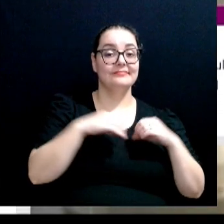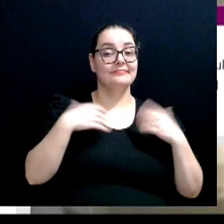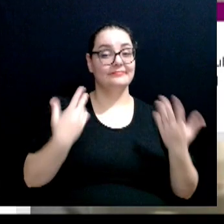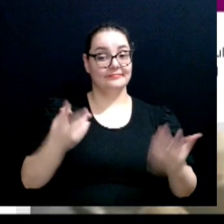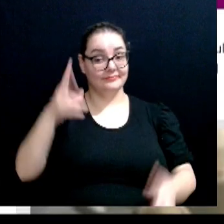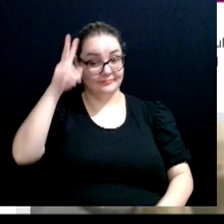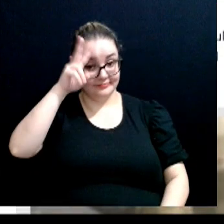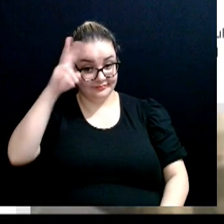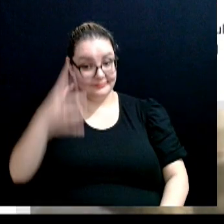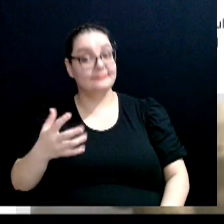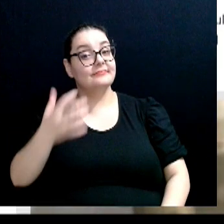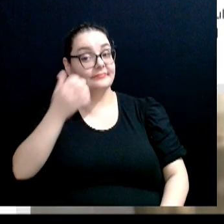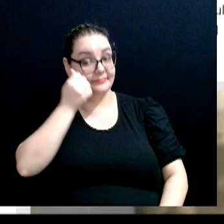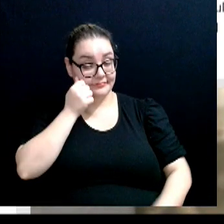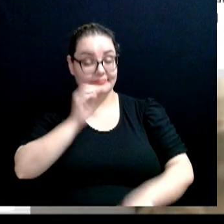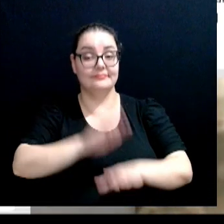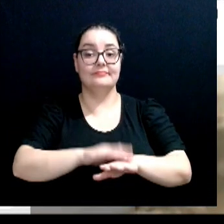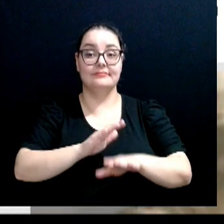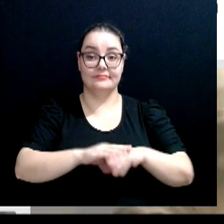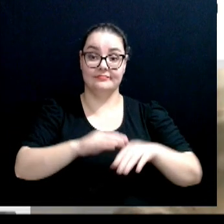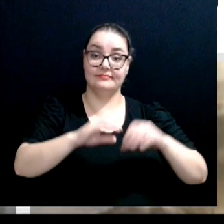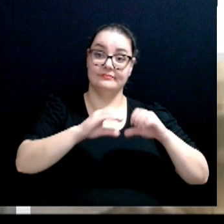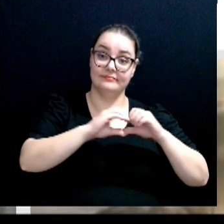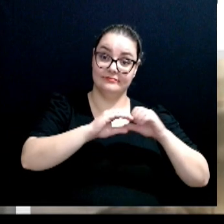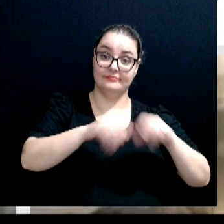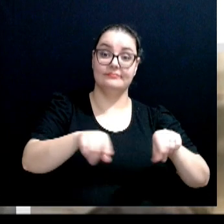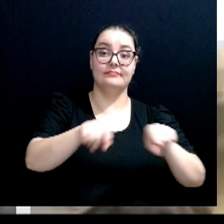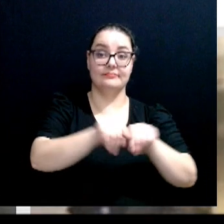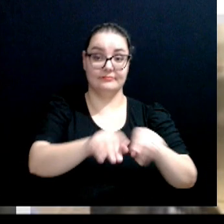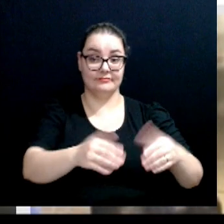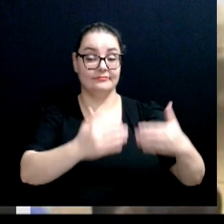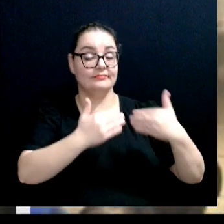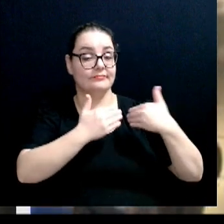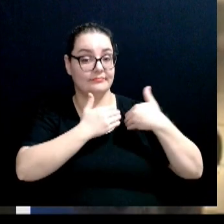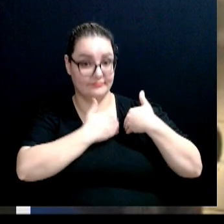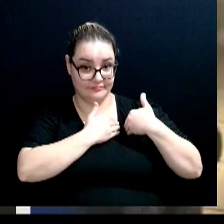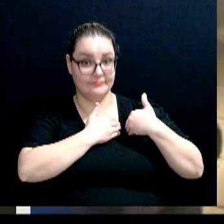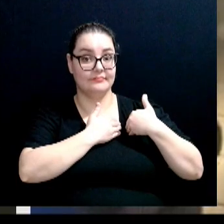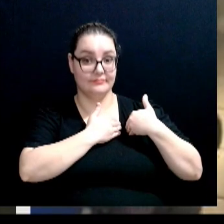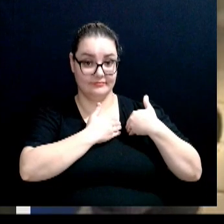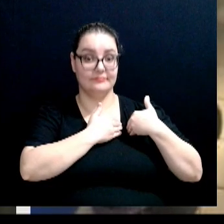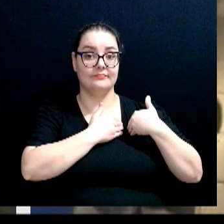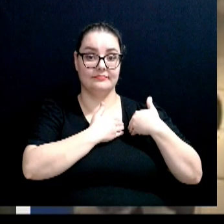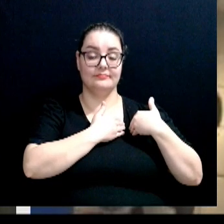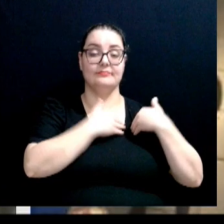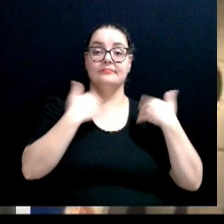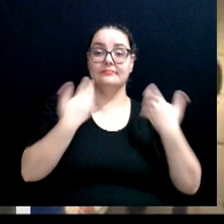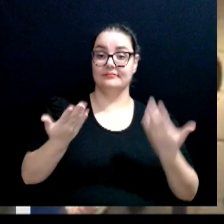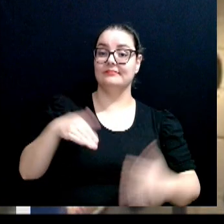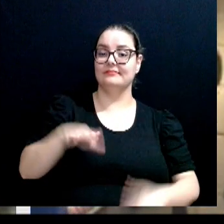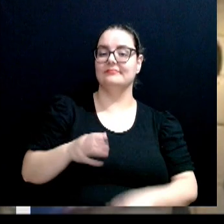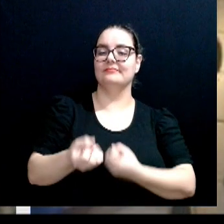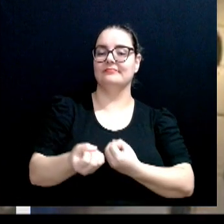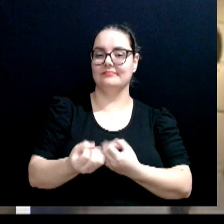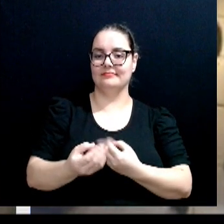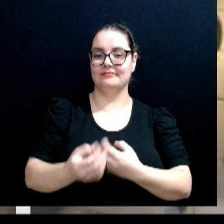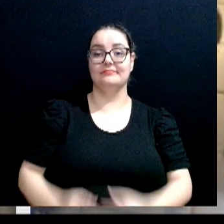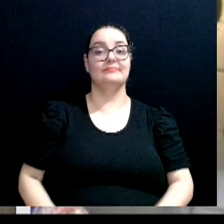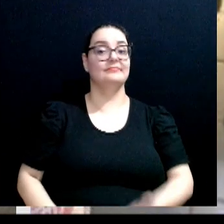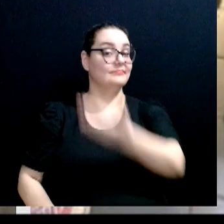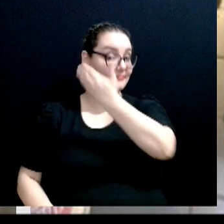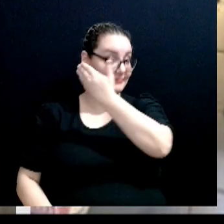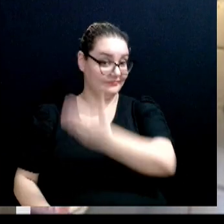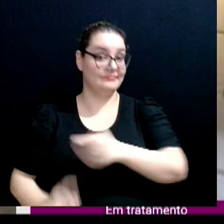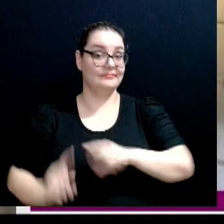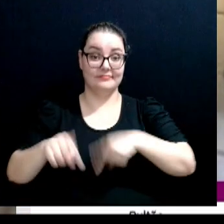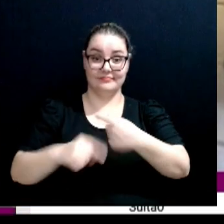adotar é um ato de amor, mas de muita responsabilidade. Para mais informações sobre esses e outros